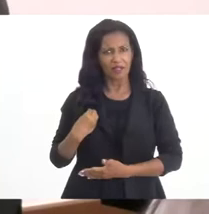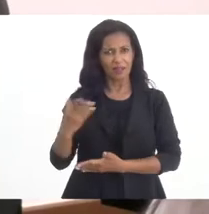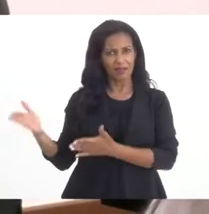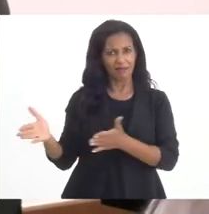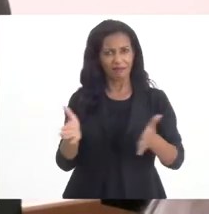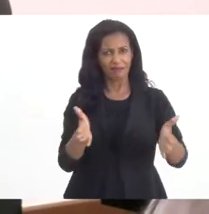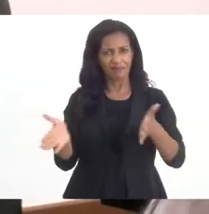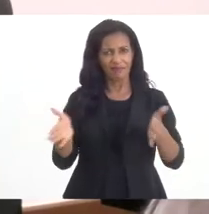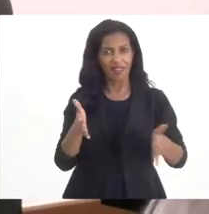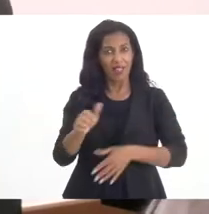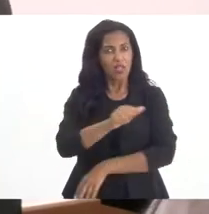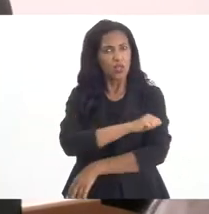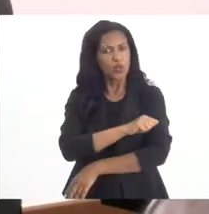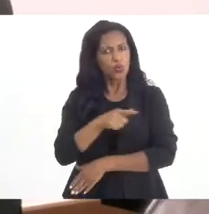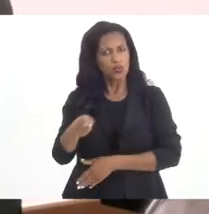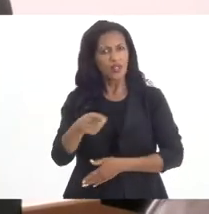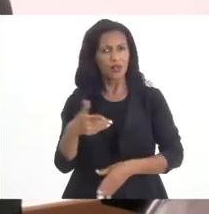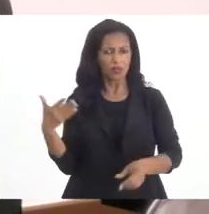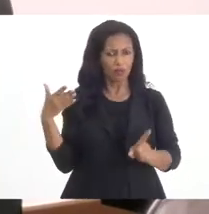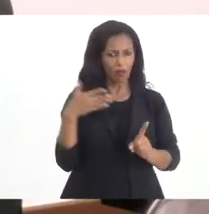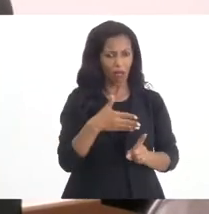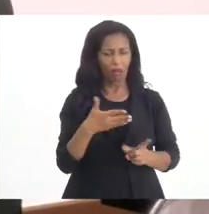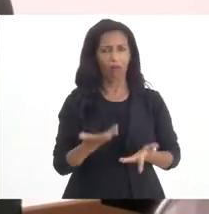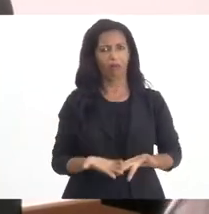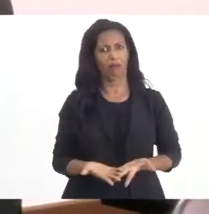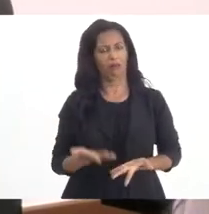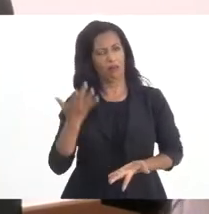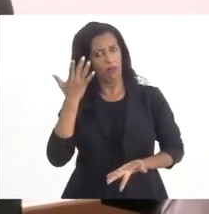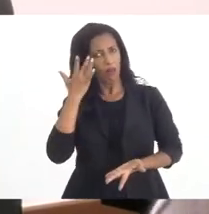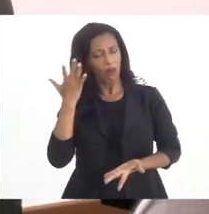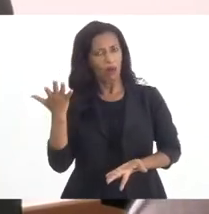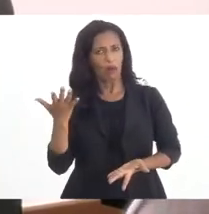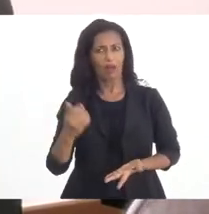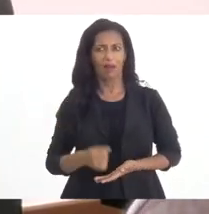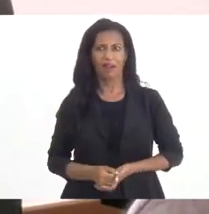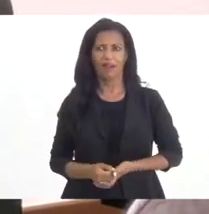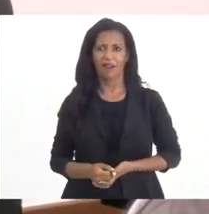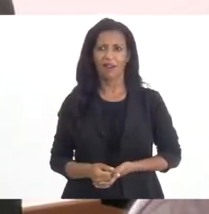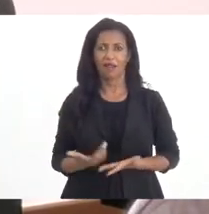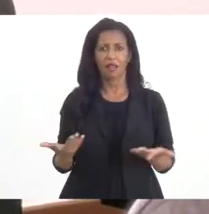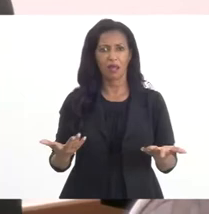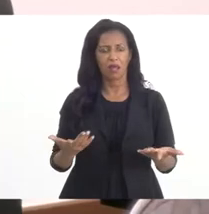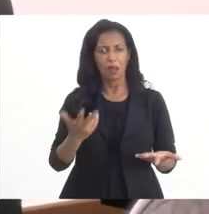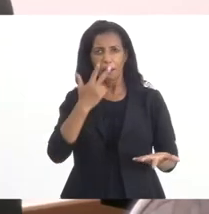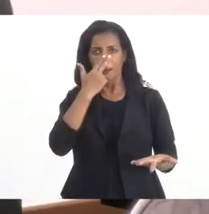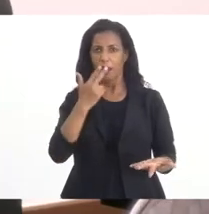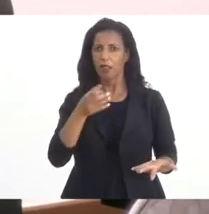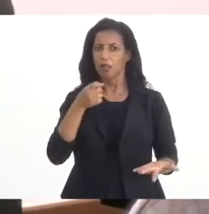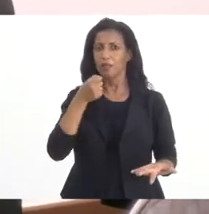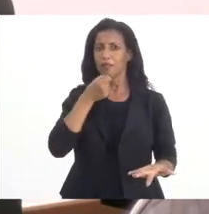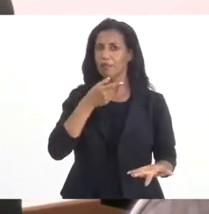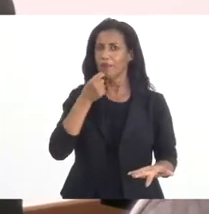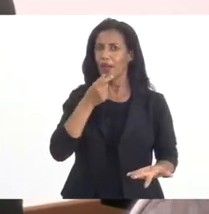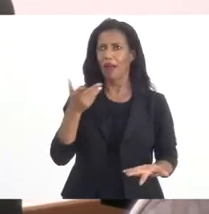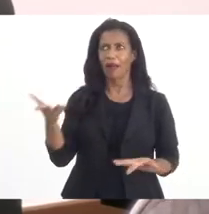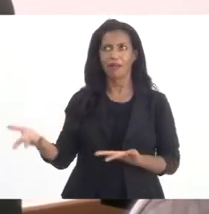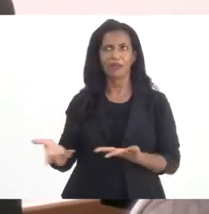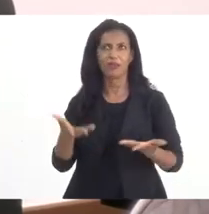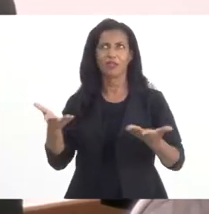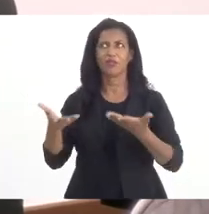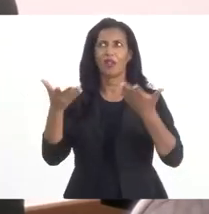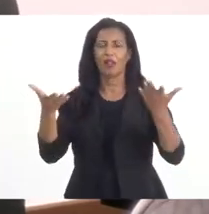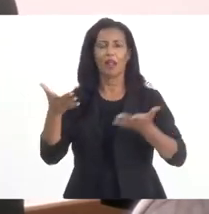passando. E os alunos que estão sendo afetados. Eu acho até, chega a ser um pouco até irônico, vocês falarem tanto, ah, porque